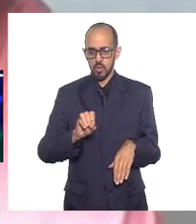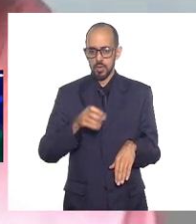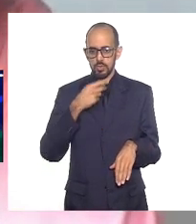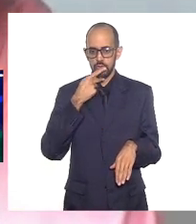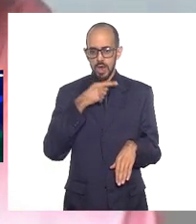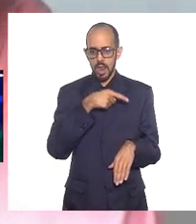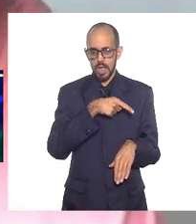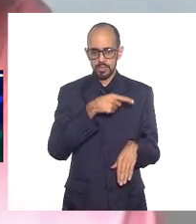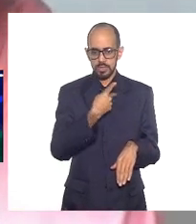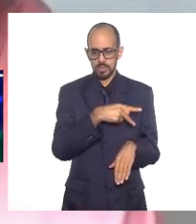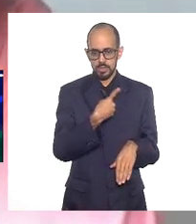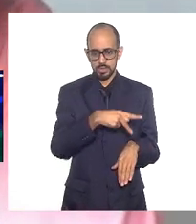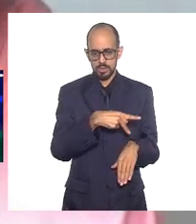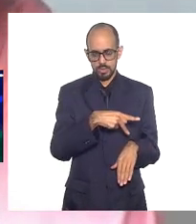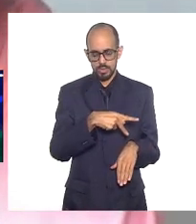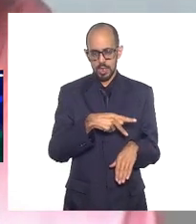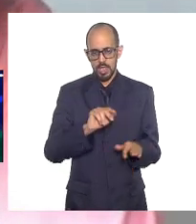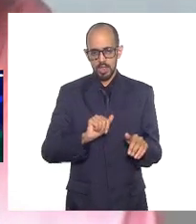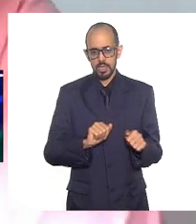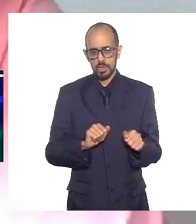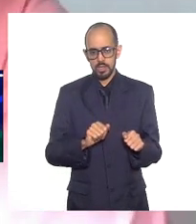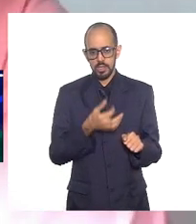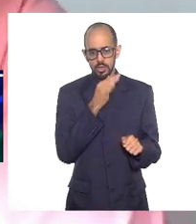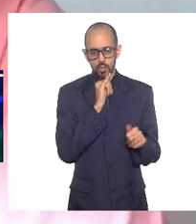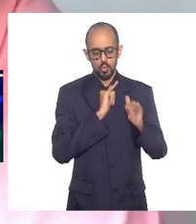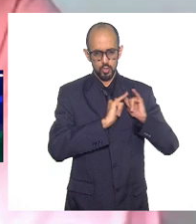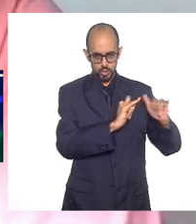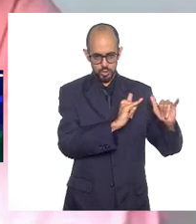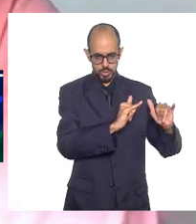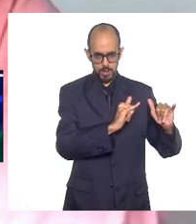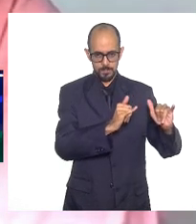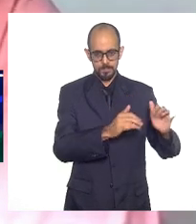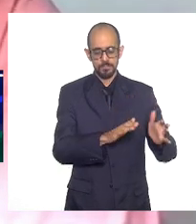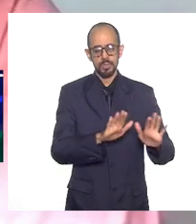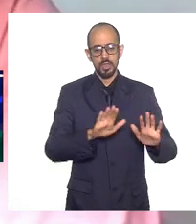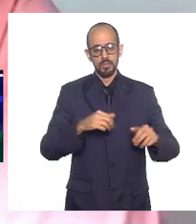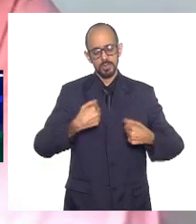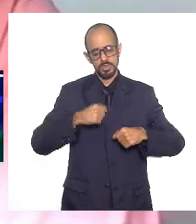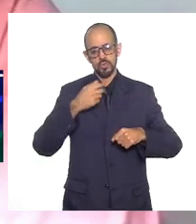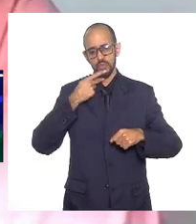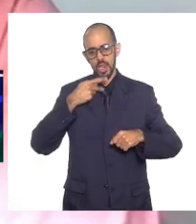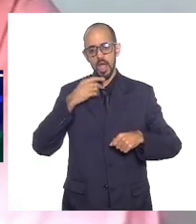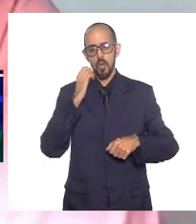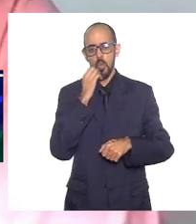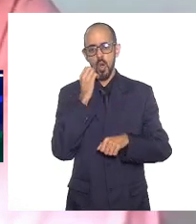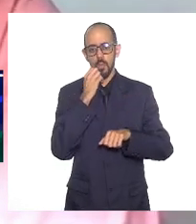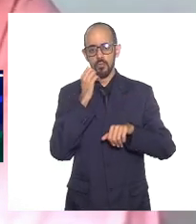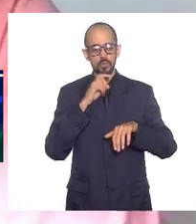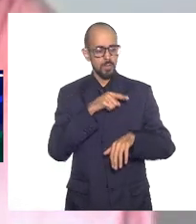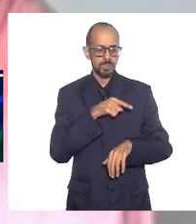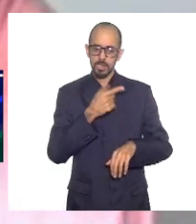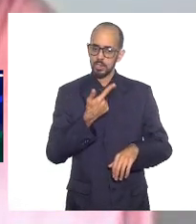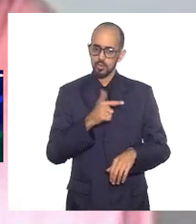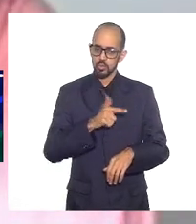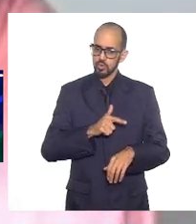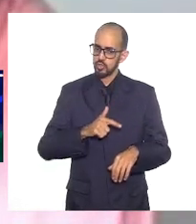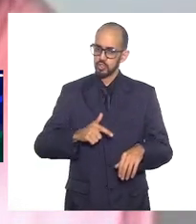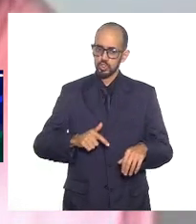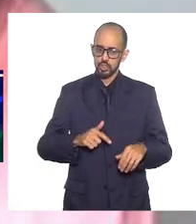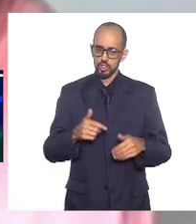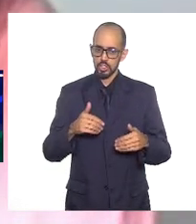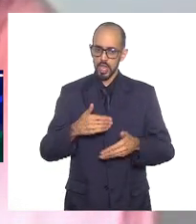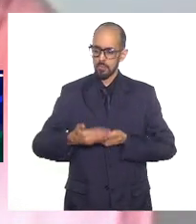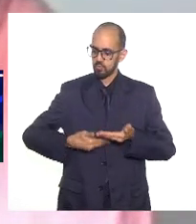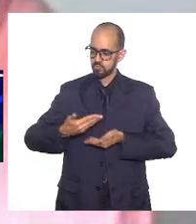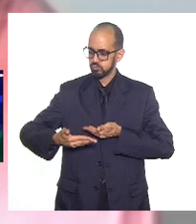João e sua família. Eu preciso dizer o óbvio, né? Mas João não tinha nenhum envolvimento, era um jovem que